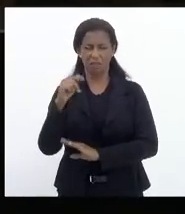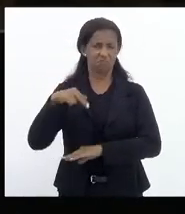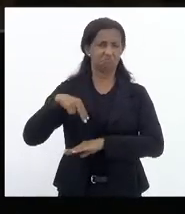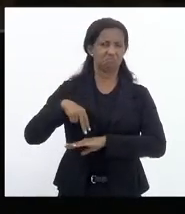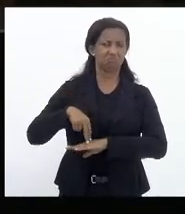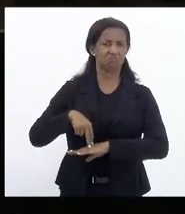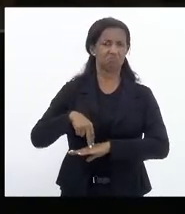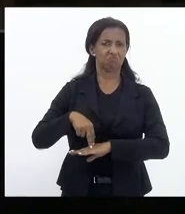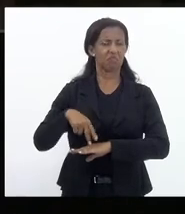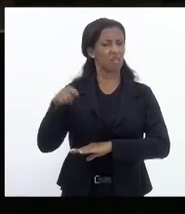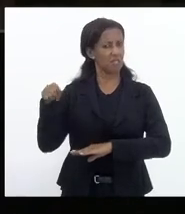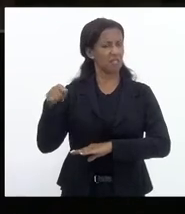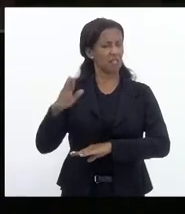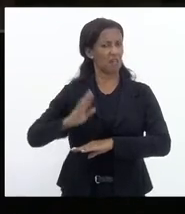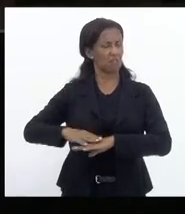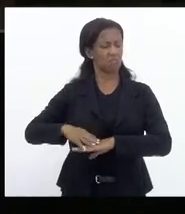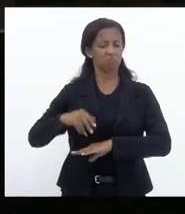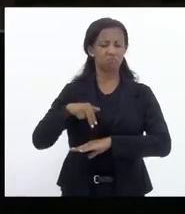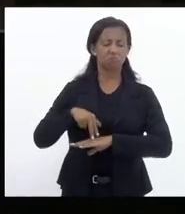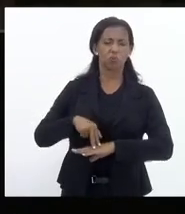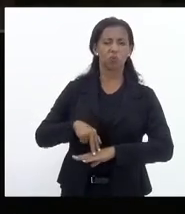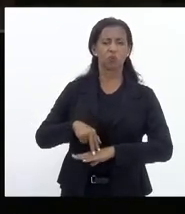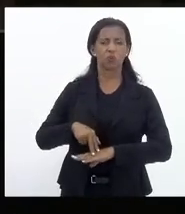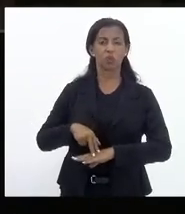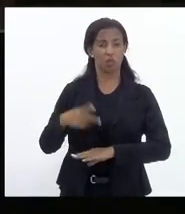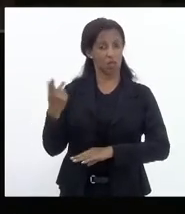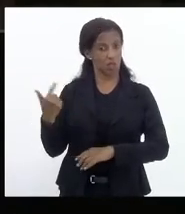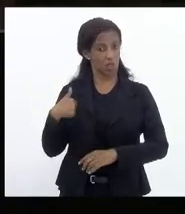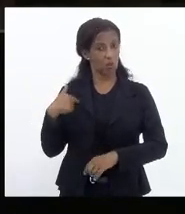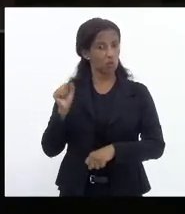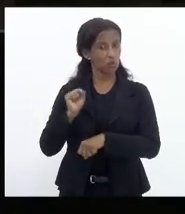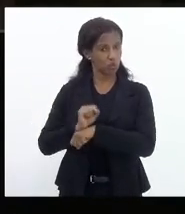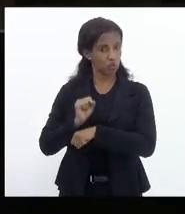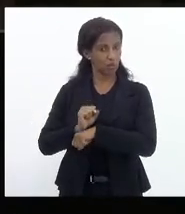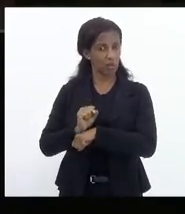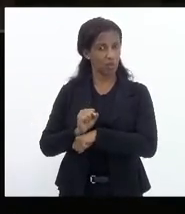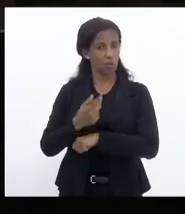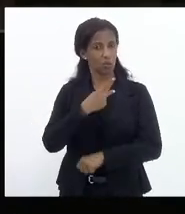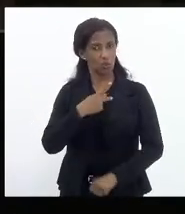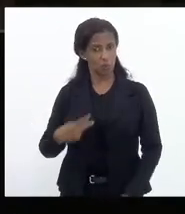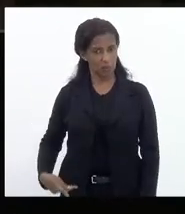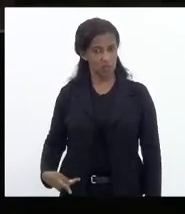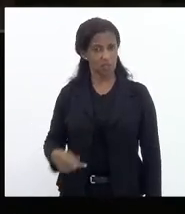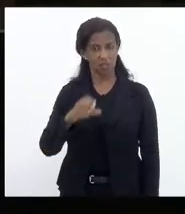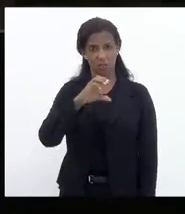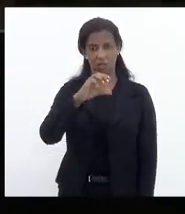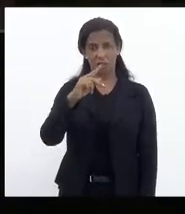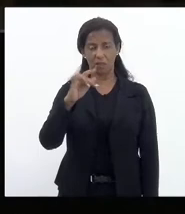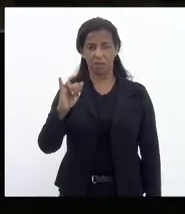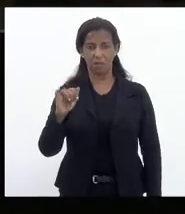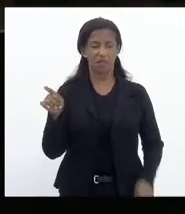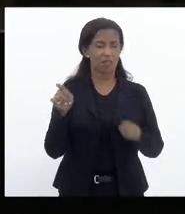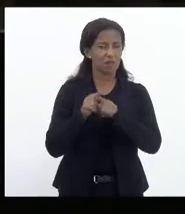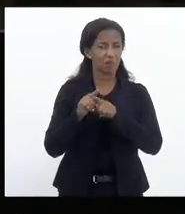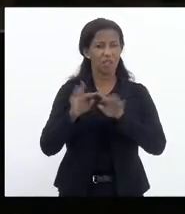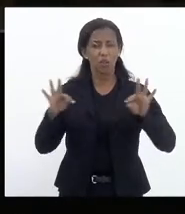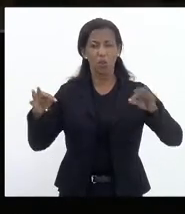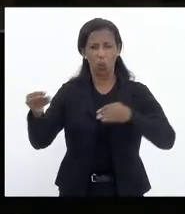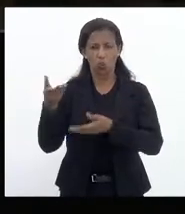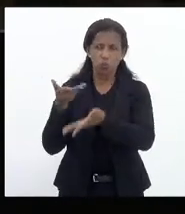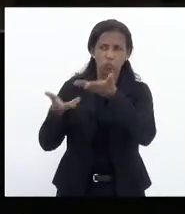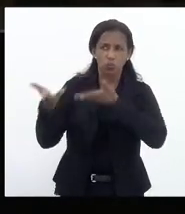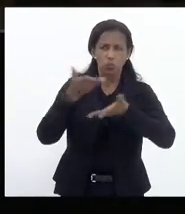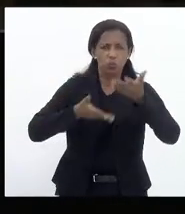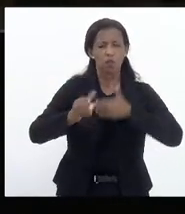posicionando com um republicano e já se espera que o presidente daquela sempre da mesma forma e todos que estão participando